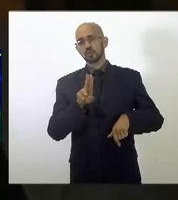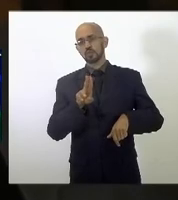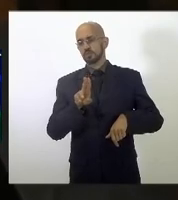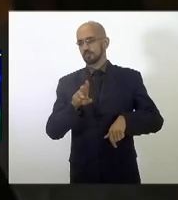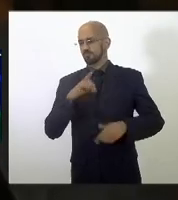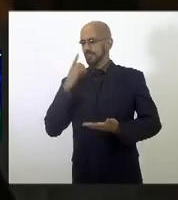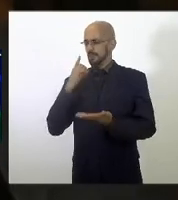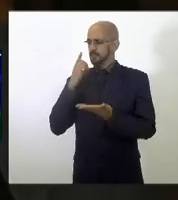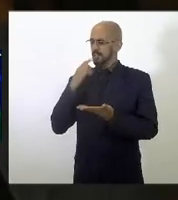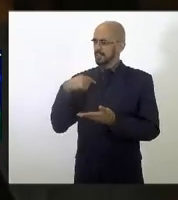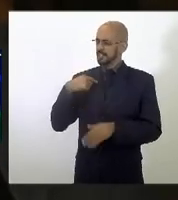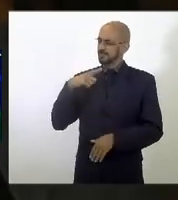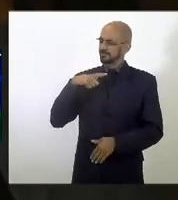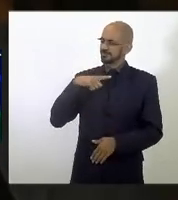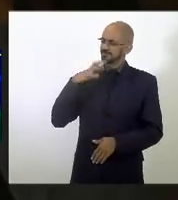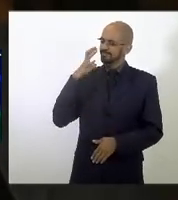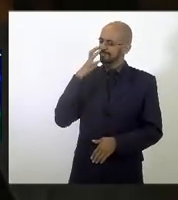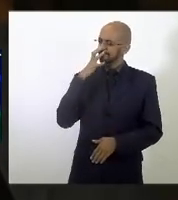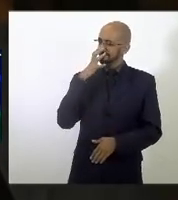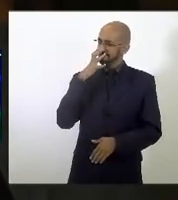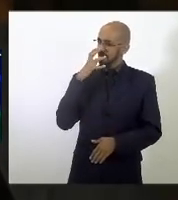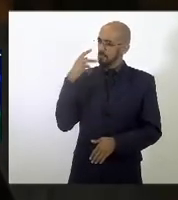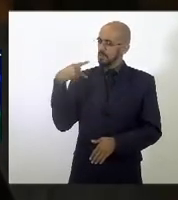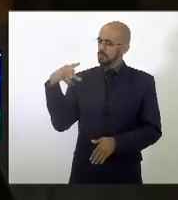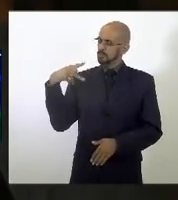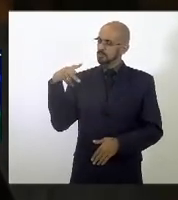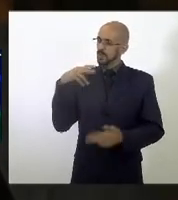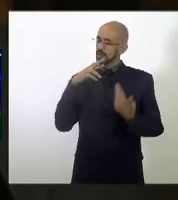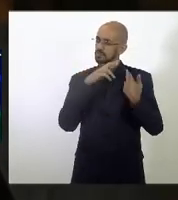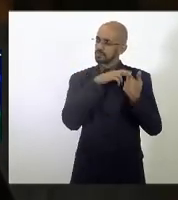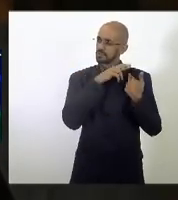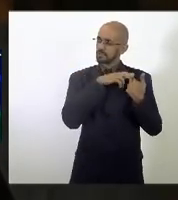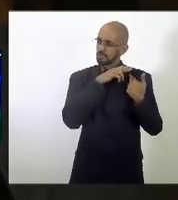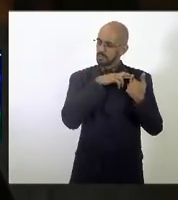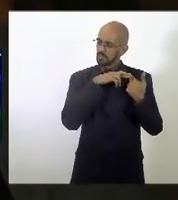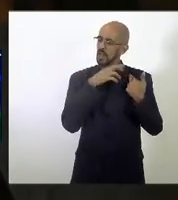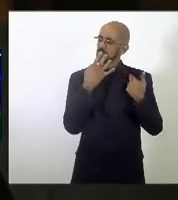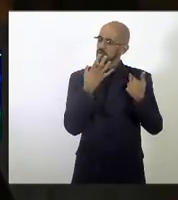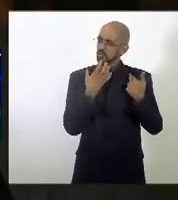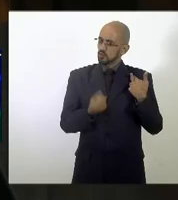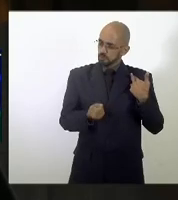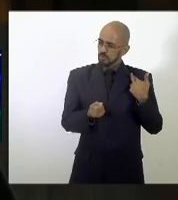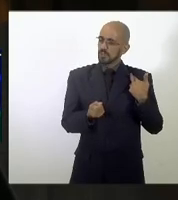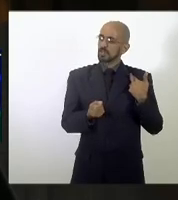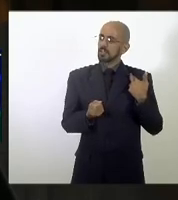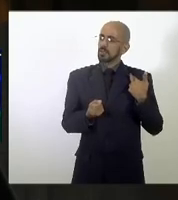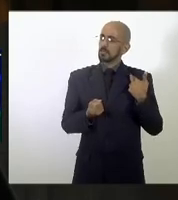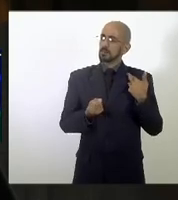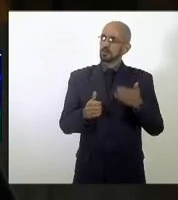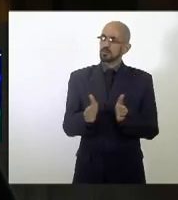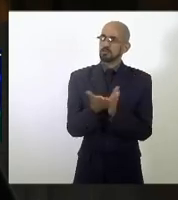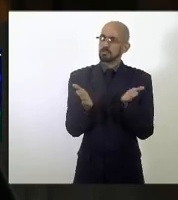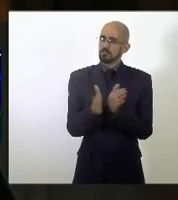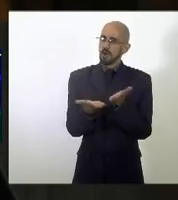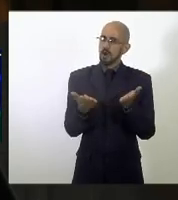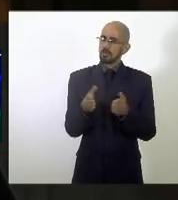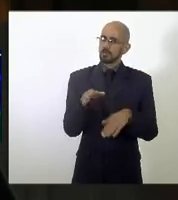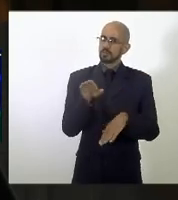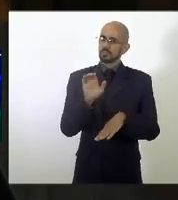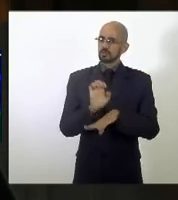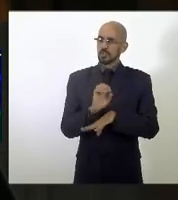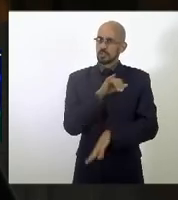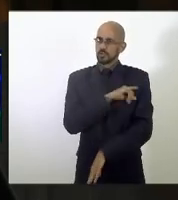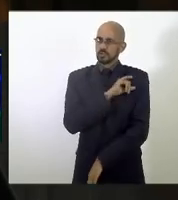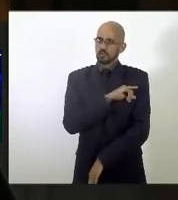muito pelo seu compromisso, sobretudo com aqueles que mais precisam no nosso Estado. E é